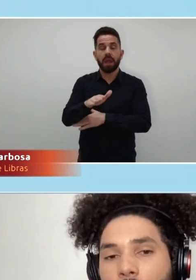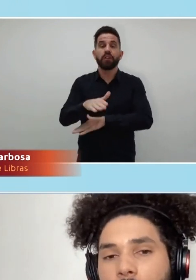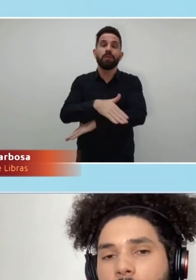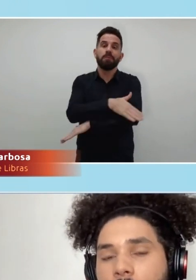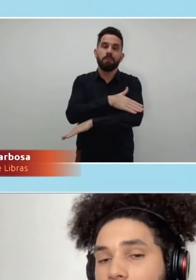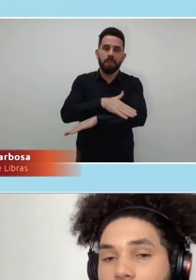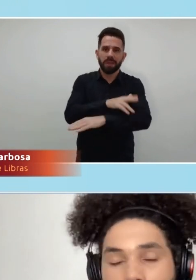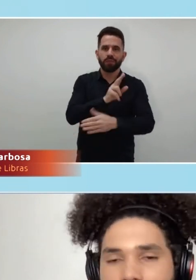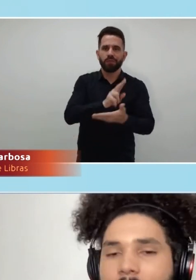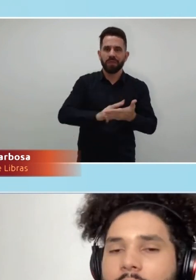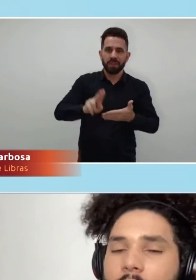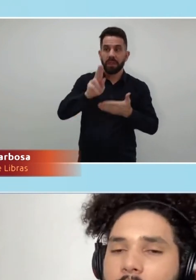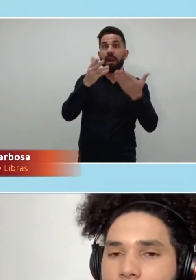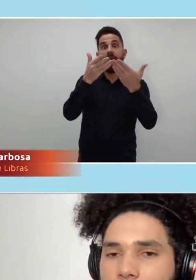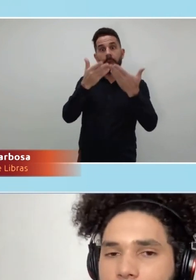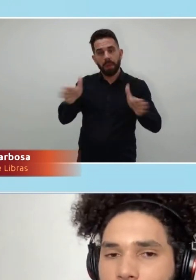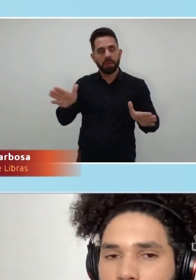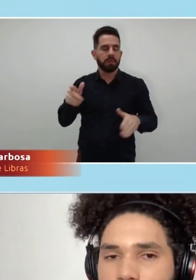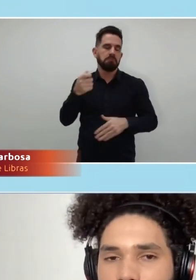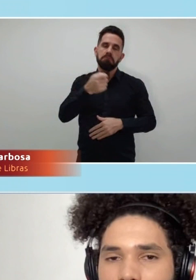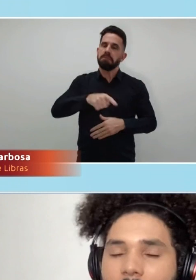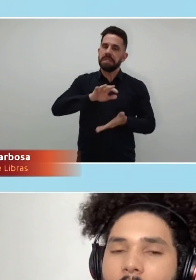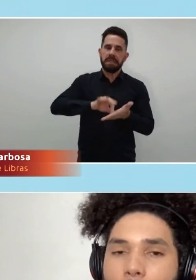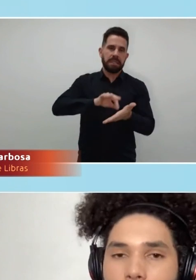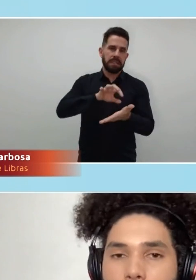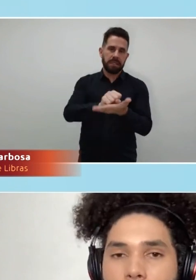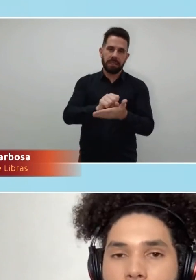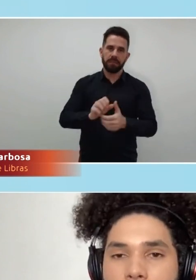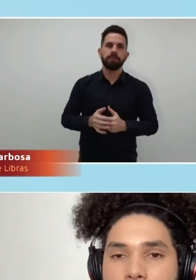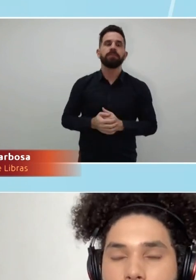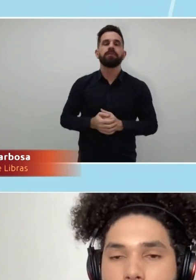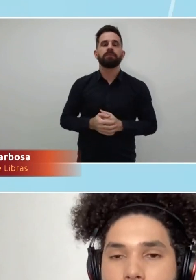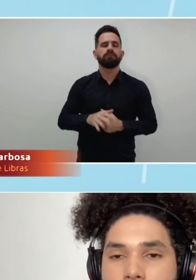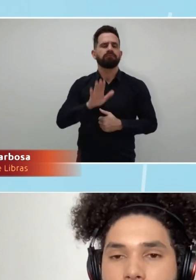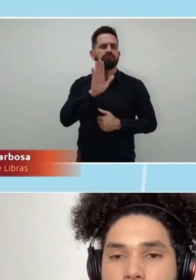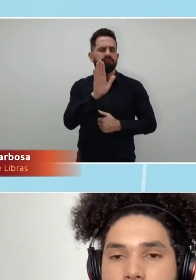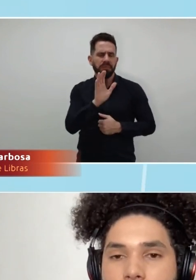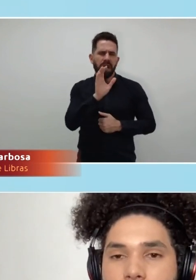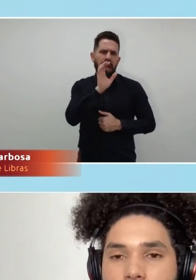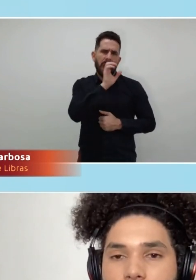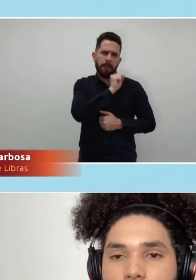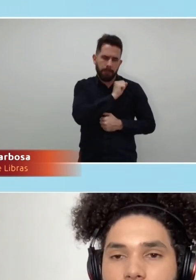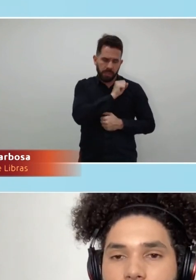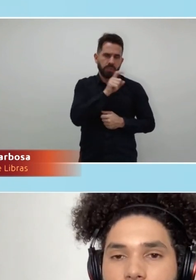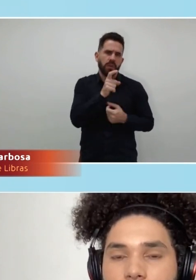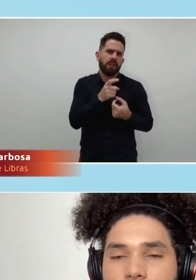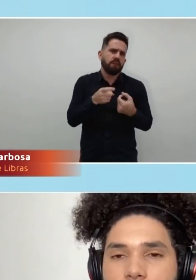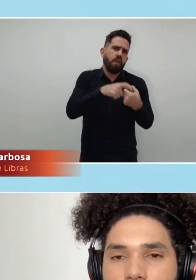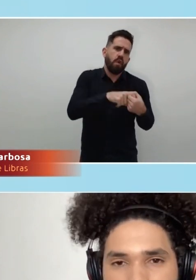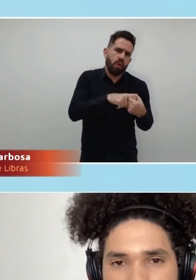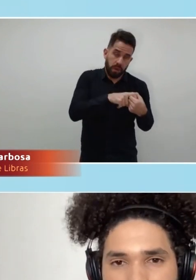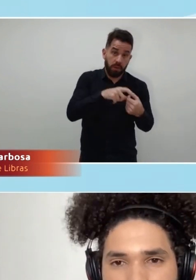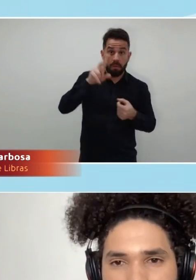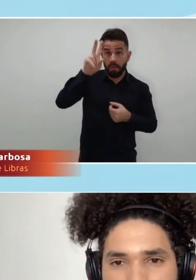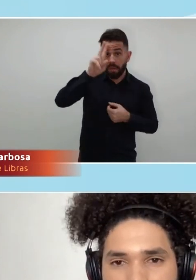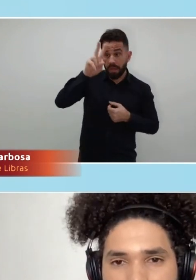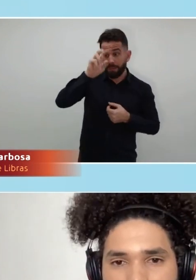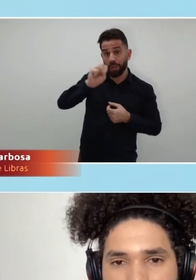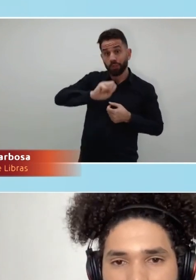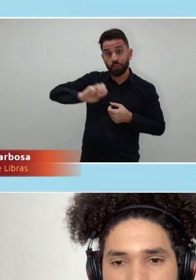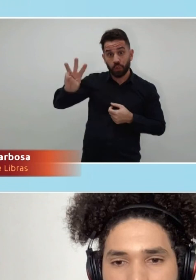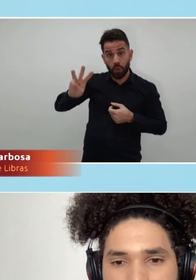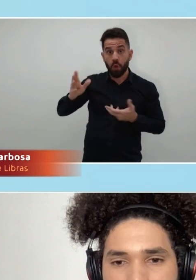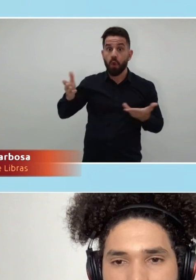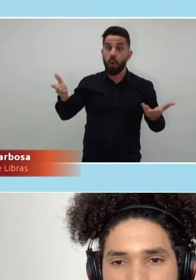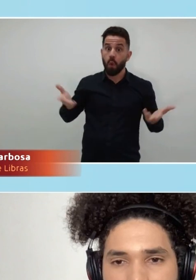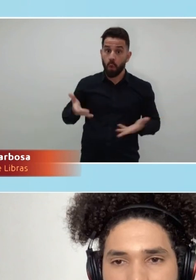ao público e não necessita de inscrição. RG, vou te interromper rapidinho só para retomar. Lembrando que esse show do Vidas Secas é hoje